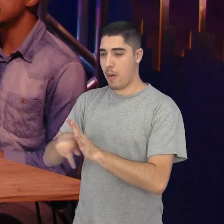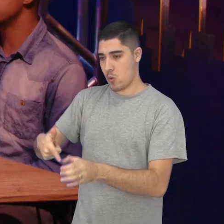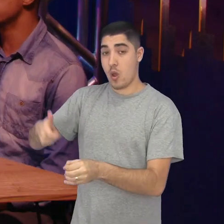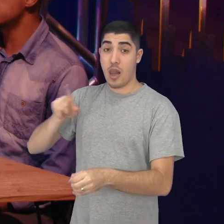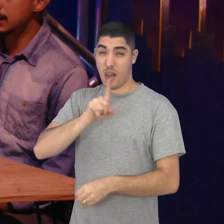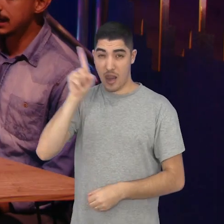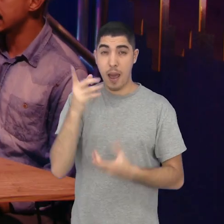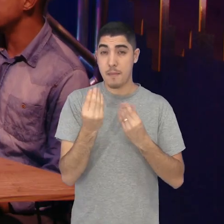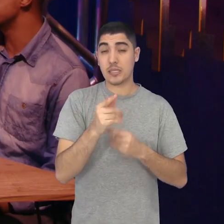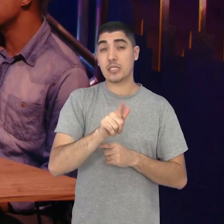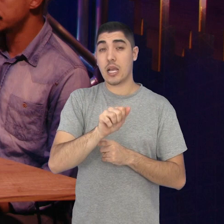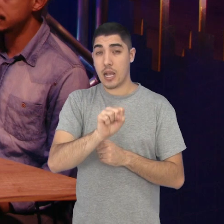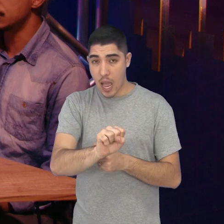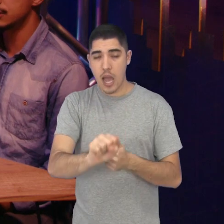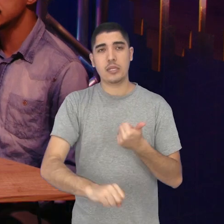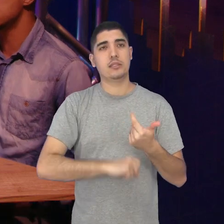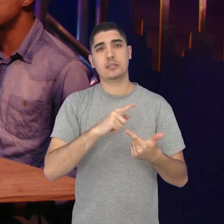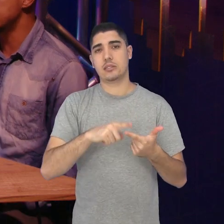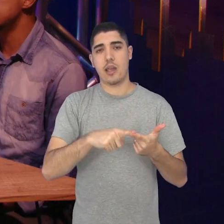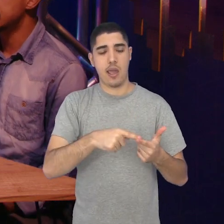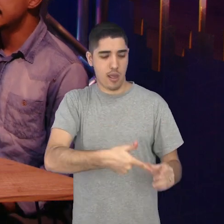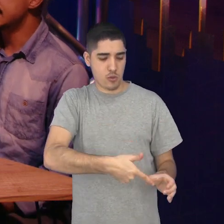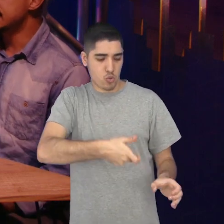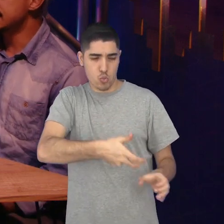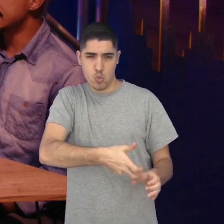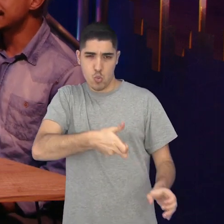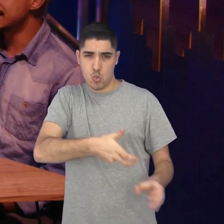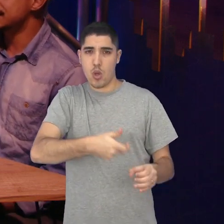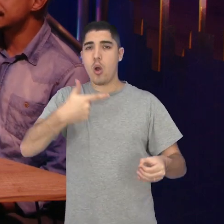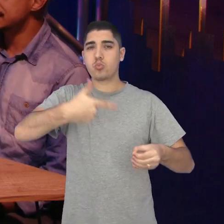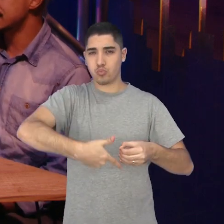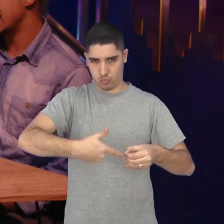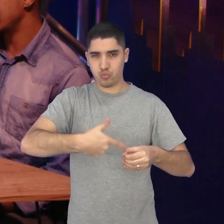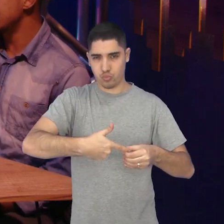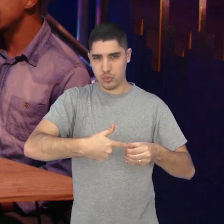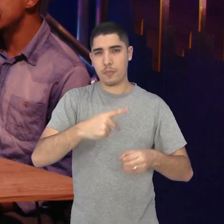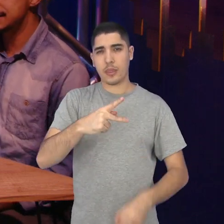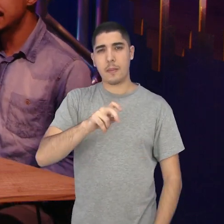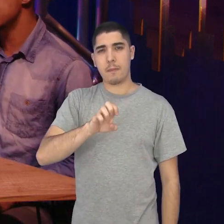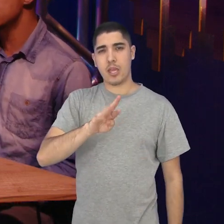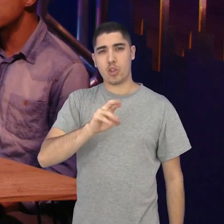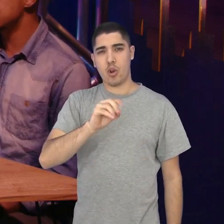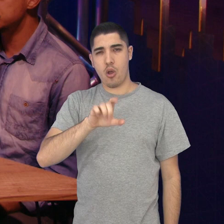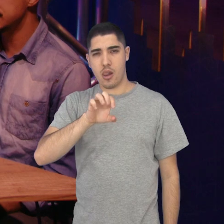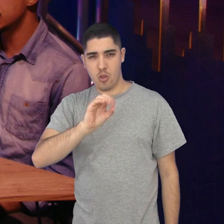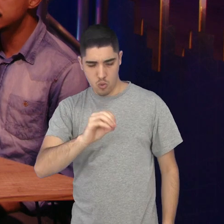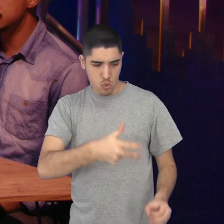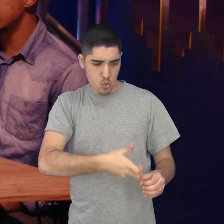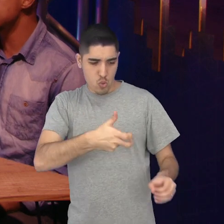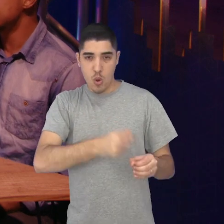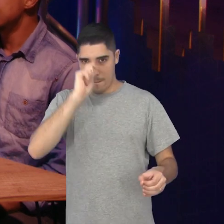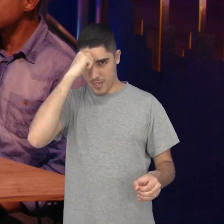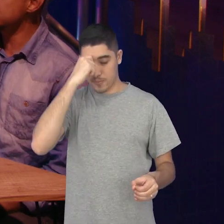Lá é tipo muito gás, muito petróleo e tudo mais. E lá eles, né, usam bastante petróleo e